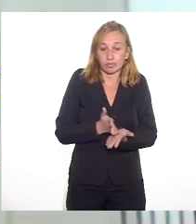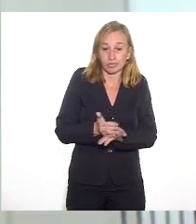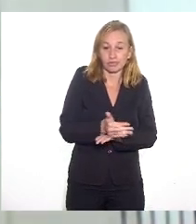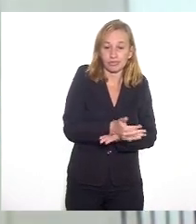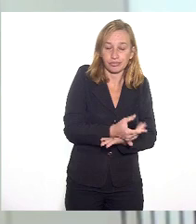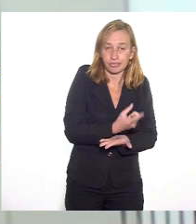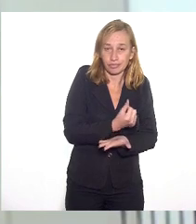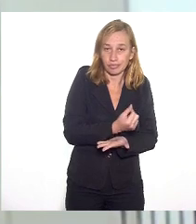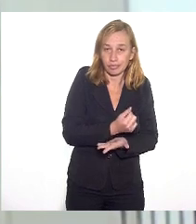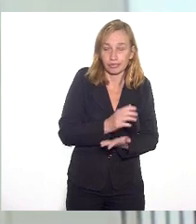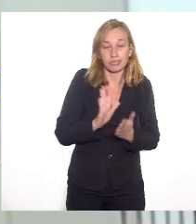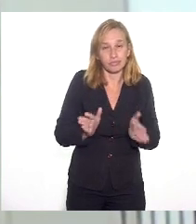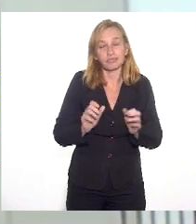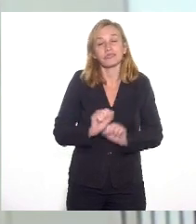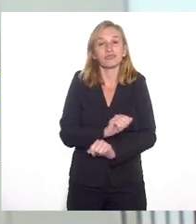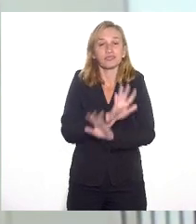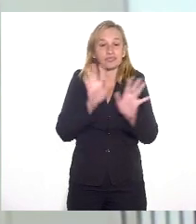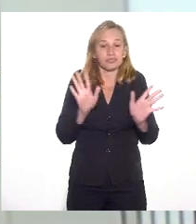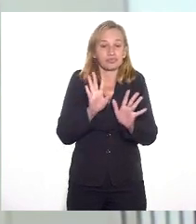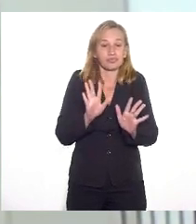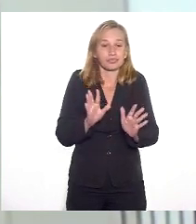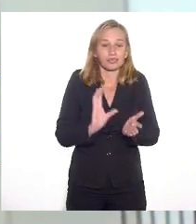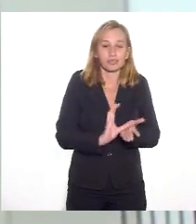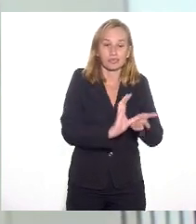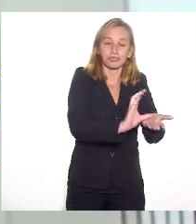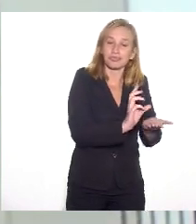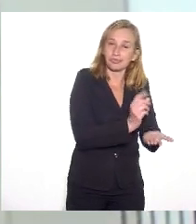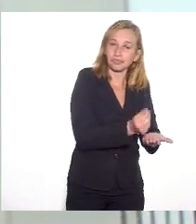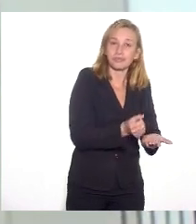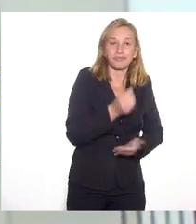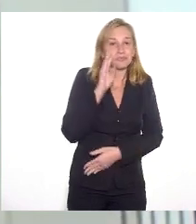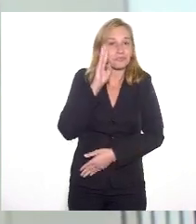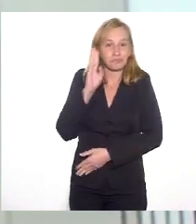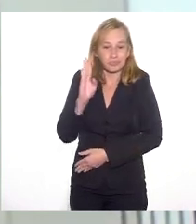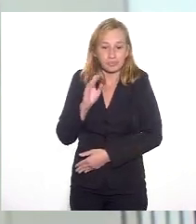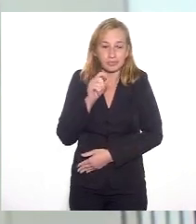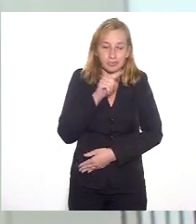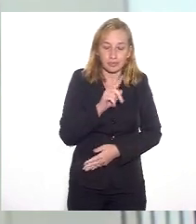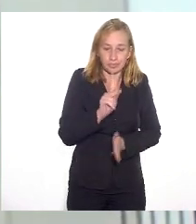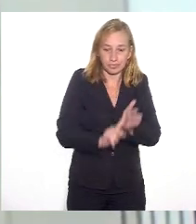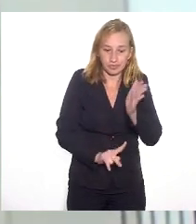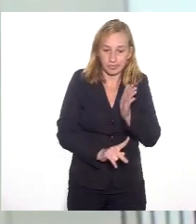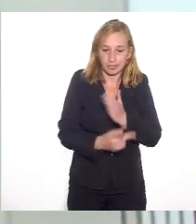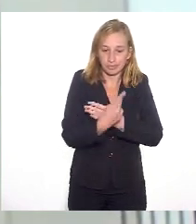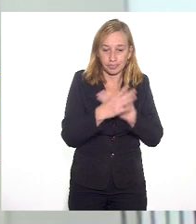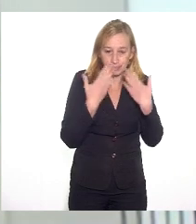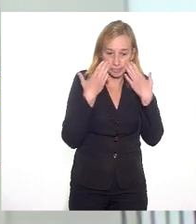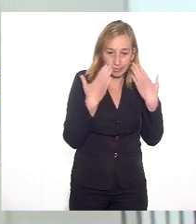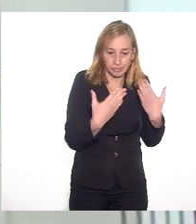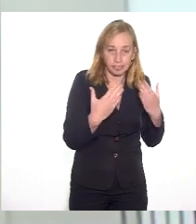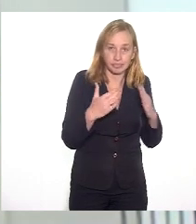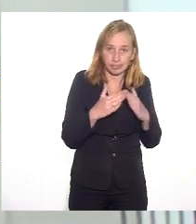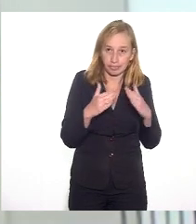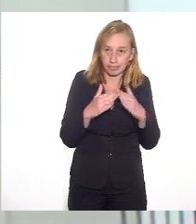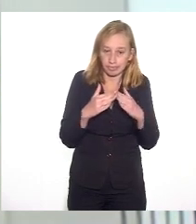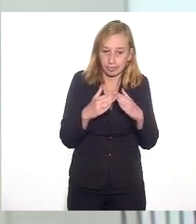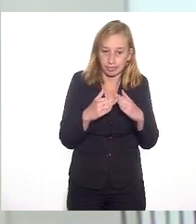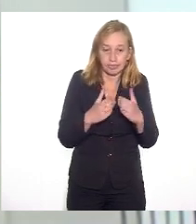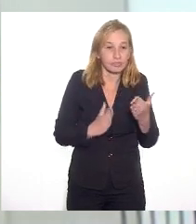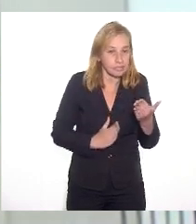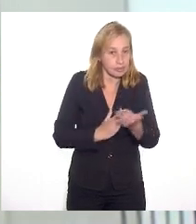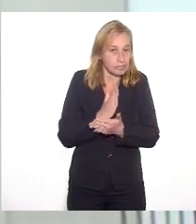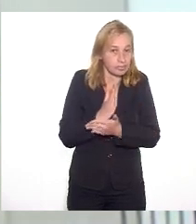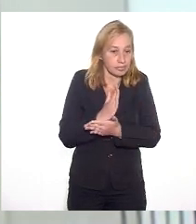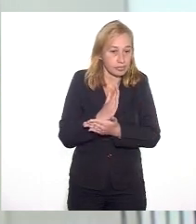ter transparência na aplicação desse recurso é fundamental, que esse projeto que Vossa Excelência apresentou e que essa casa